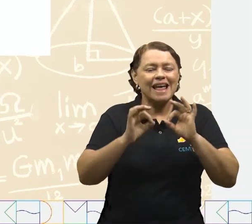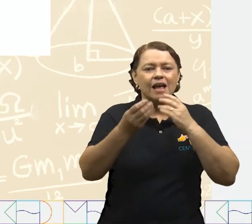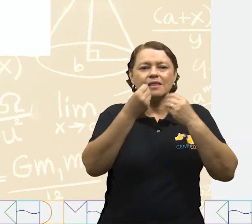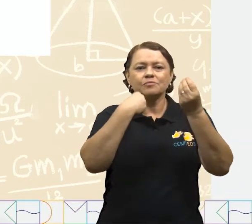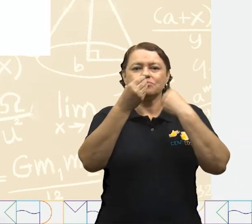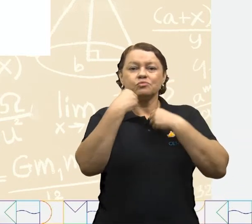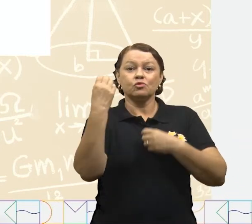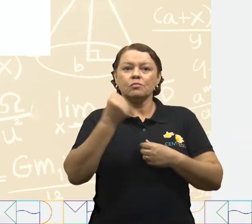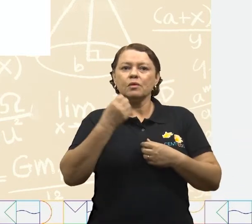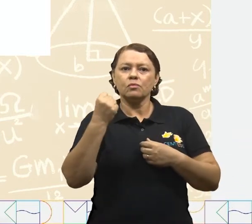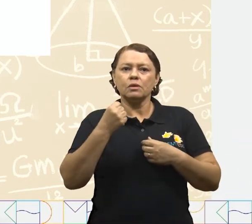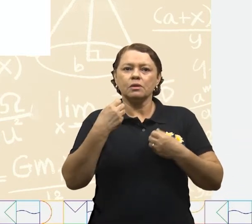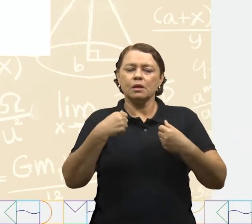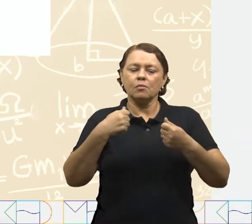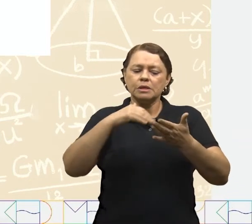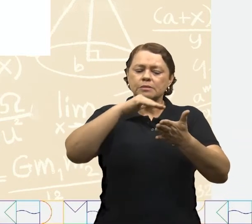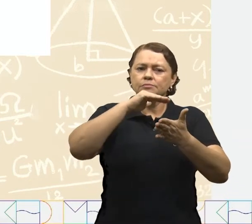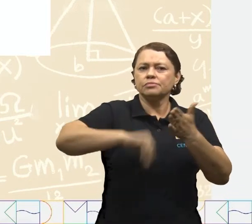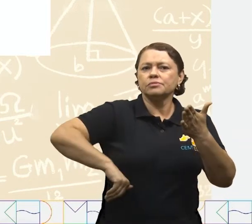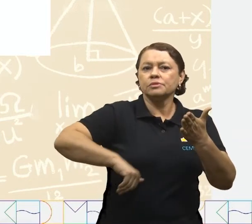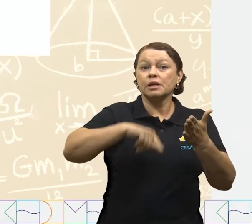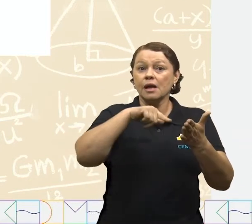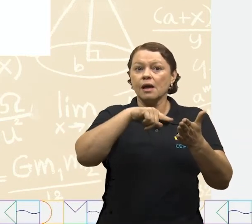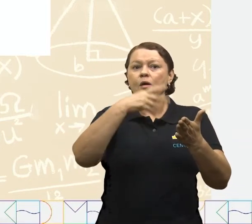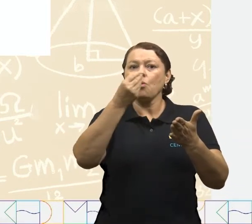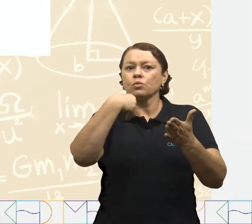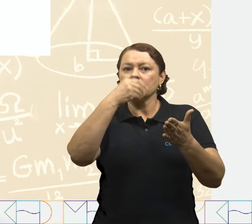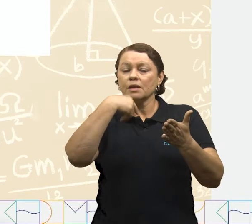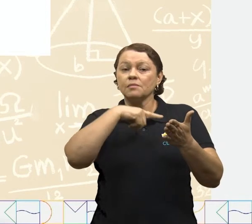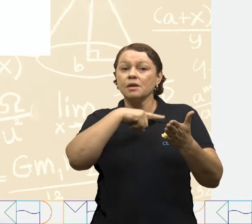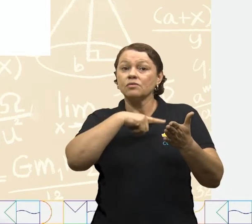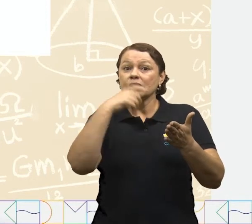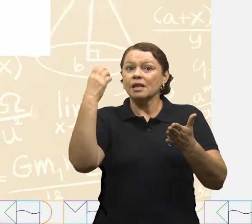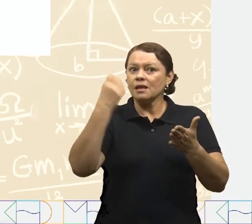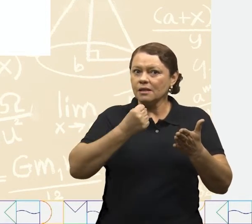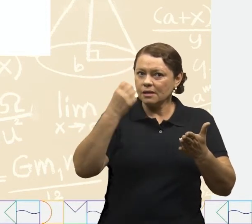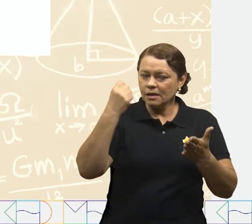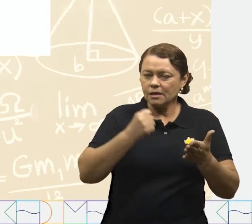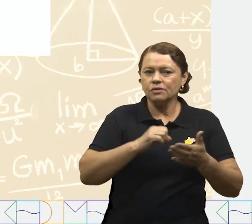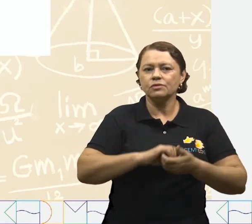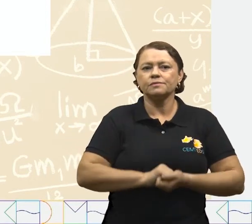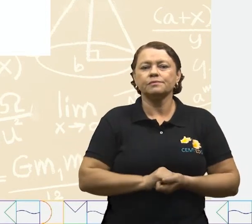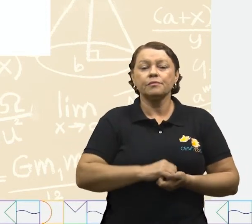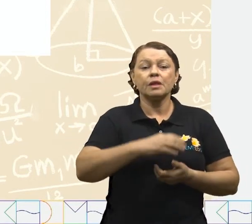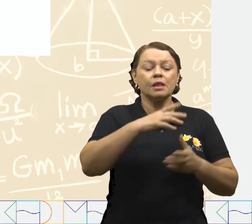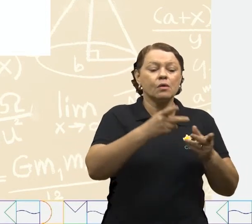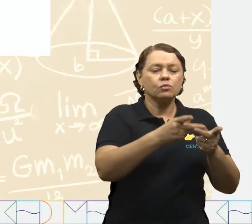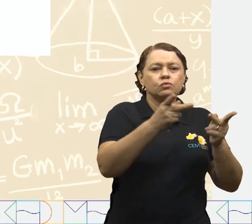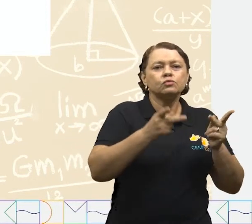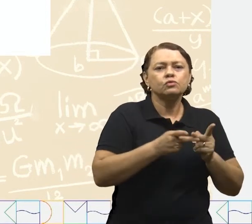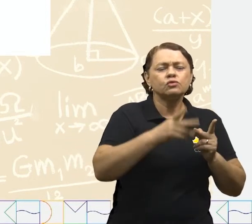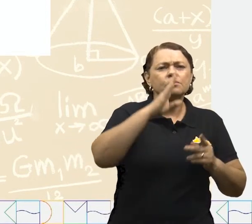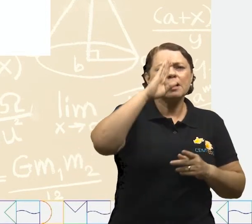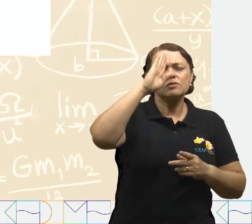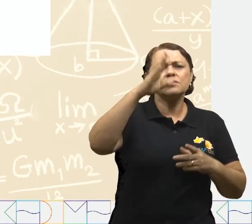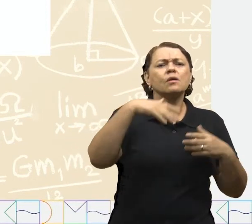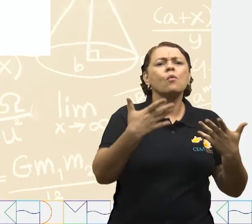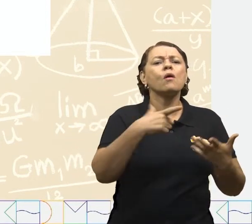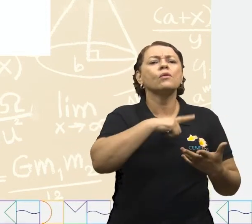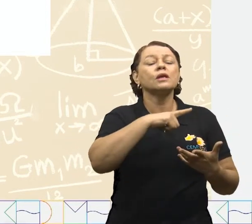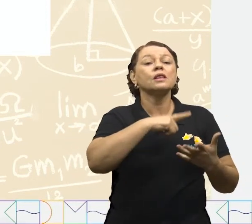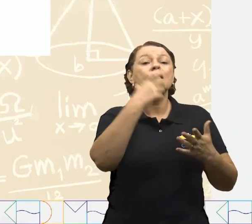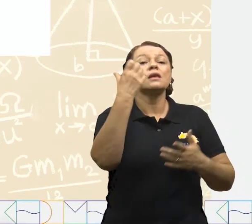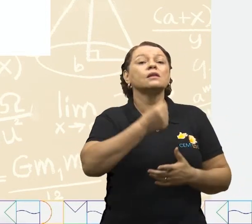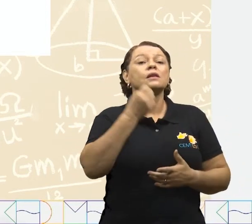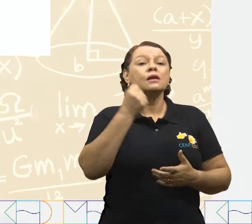precisamos retirar daí as opções que levam Leite vamos lá os pratos principais qual dessas opções leva